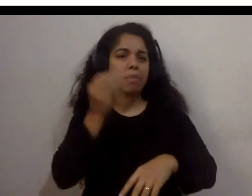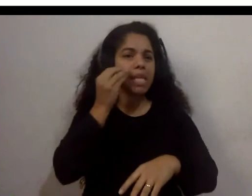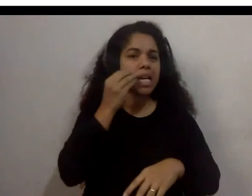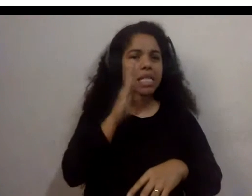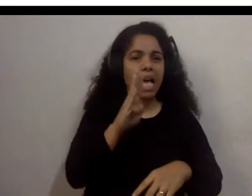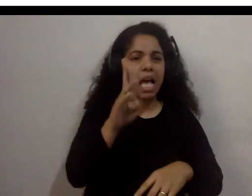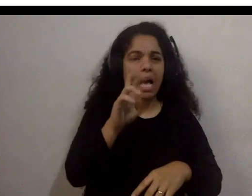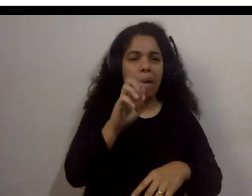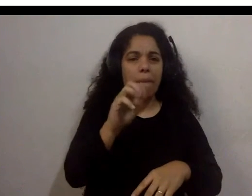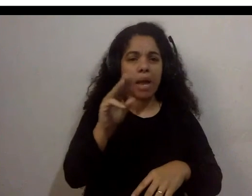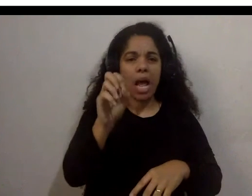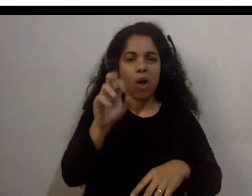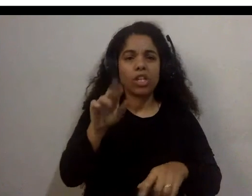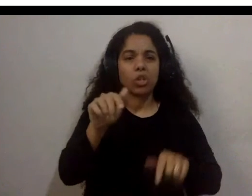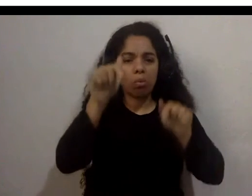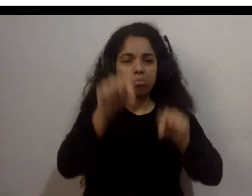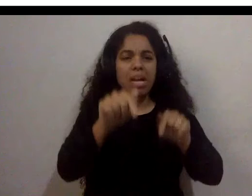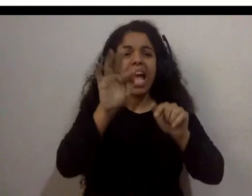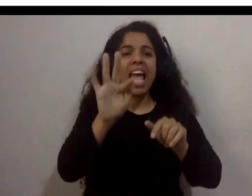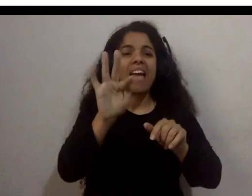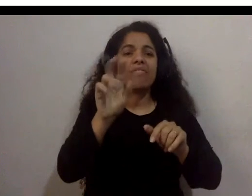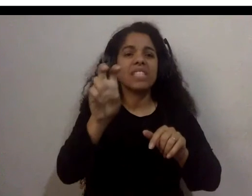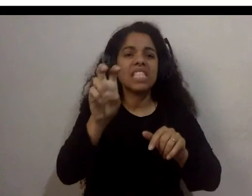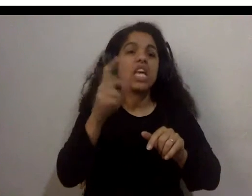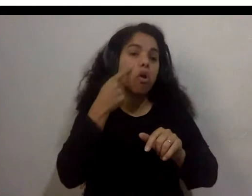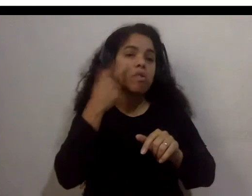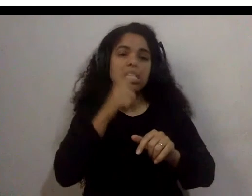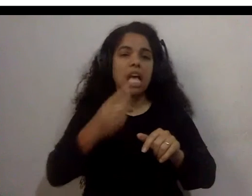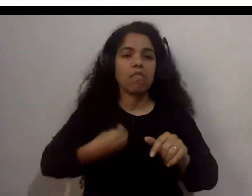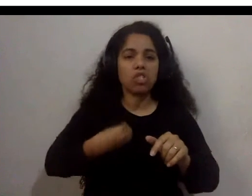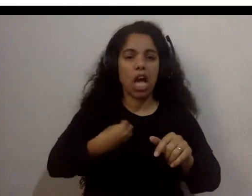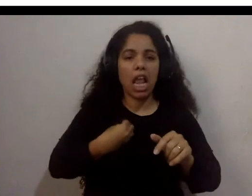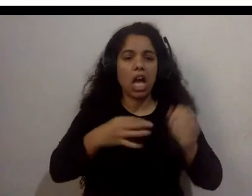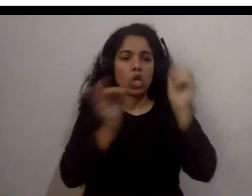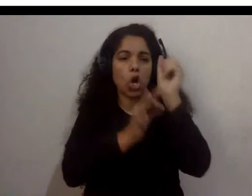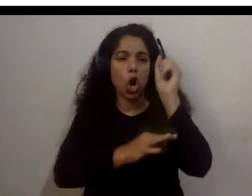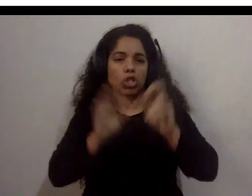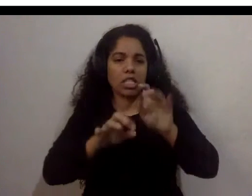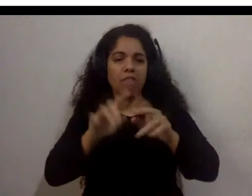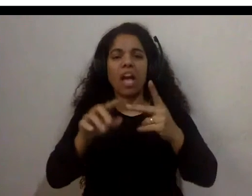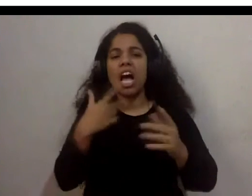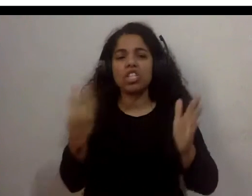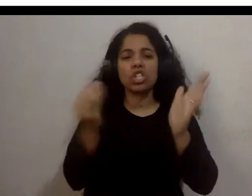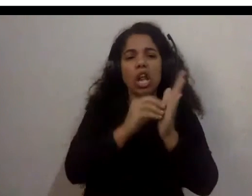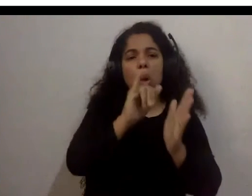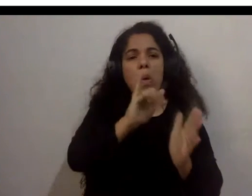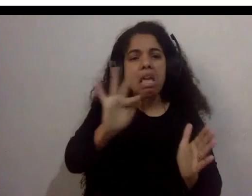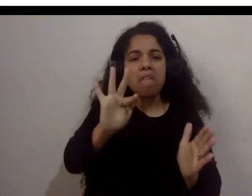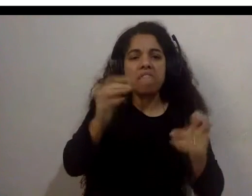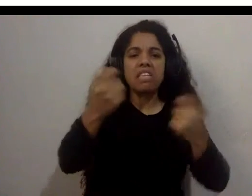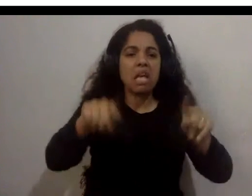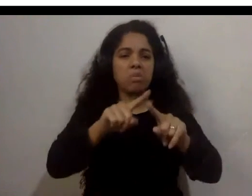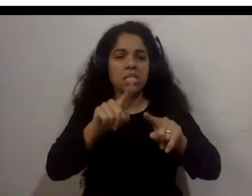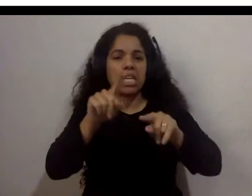dou um F5 e vai funcionar ali e eu vou ver que se está funcionando o código que eu escrevi. Ou então, é só adicionar um if, eu nem preciso escrever teste